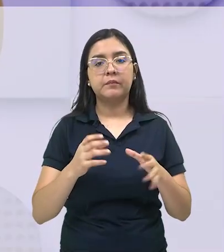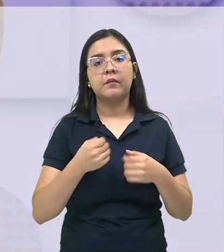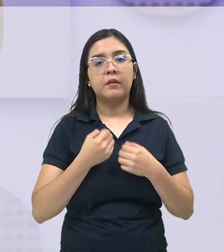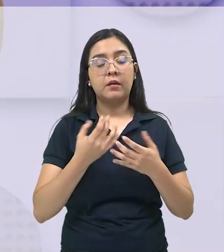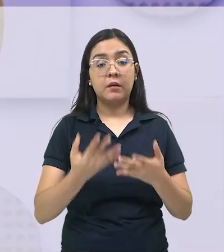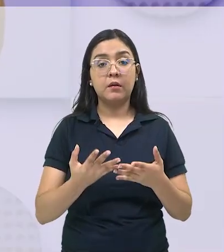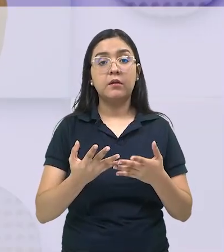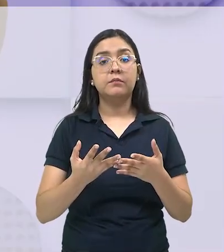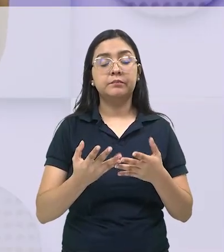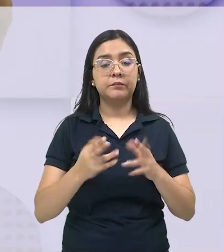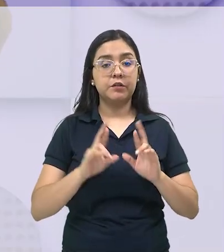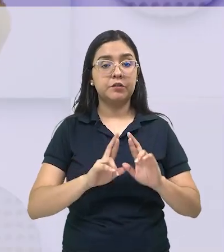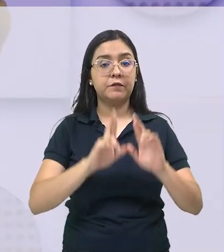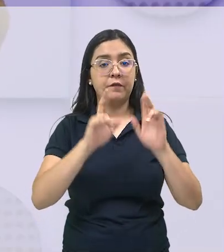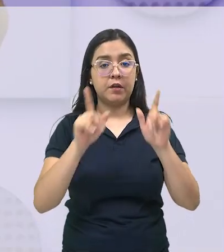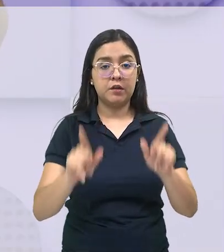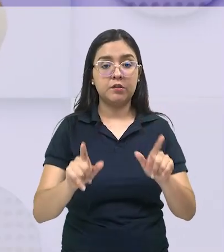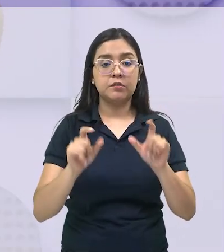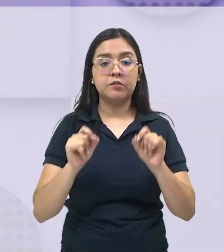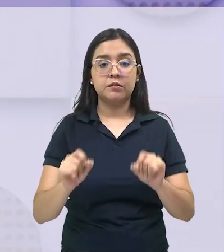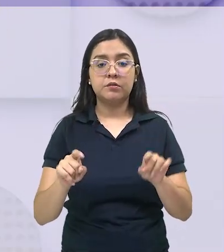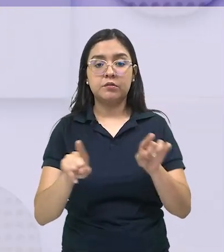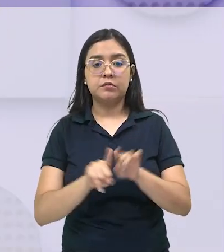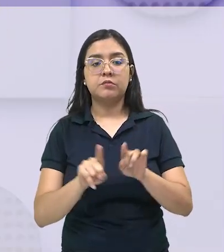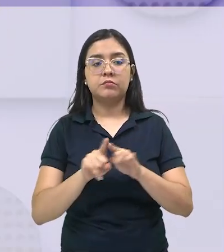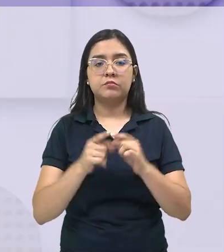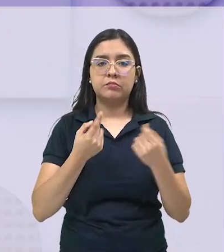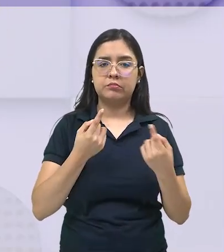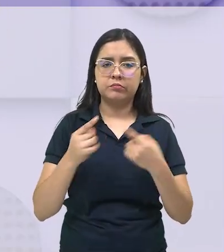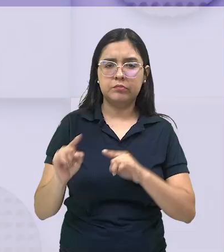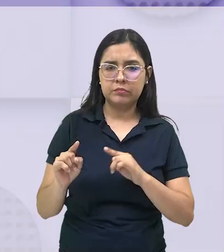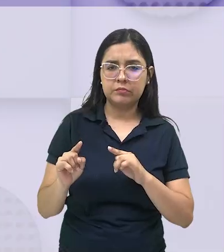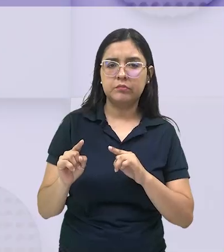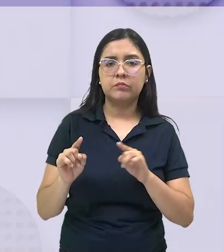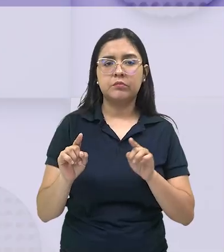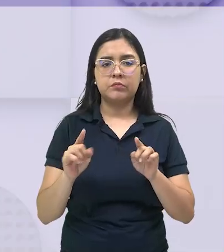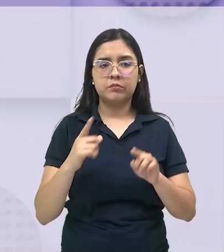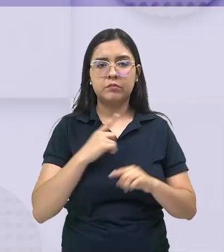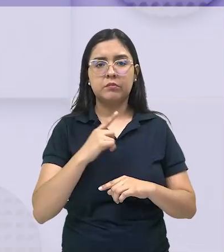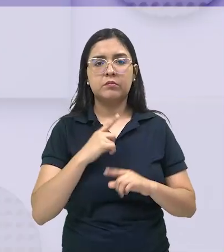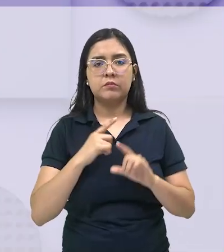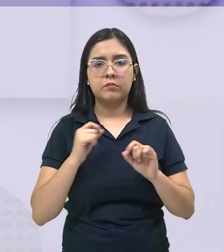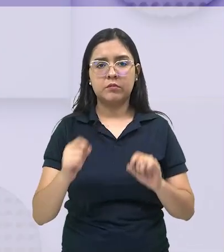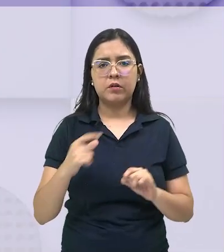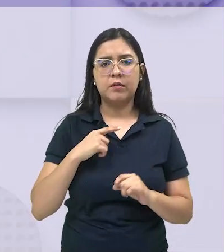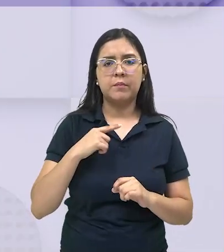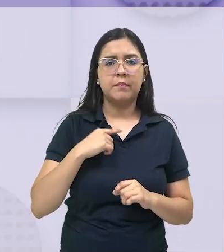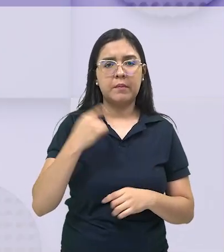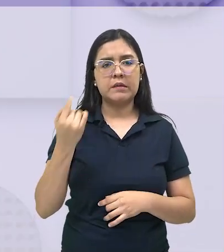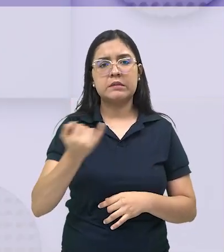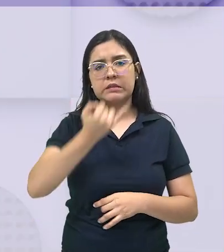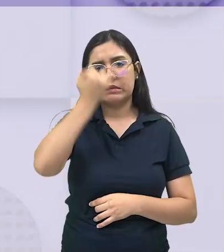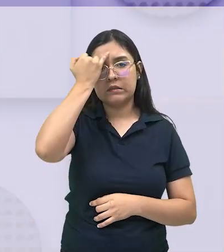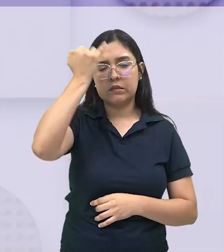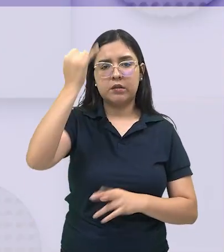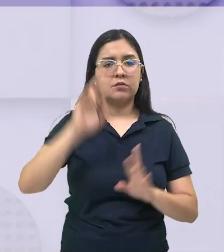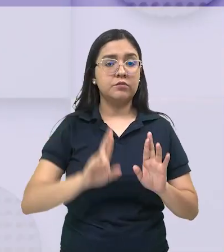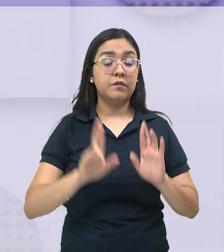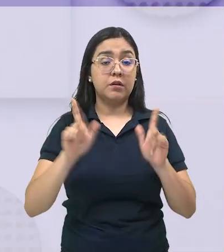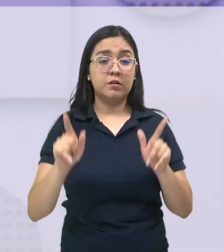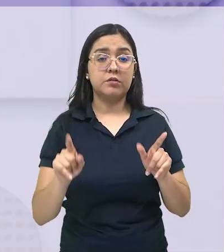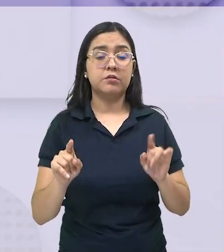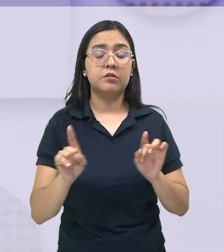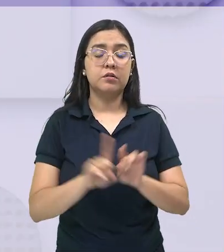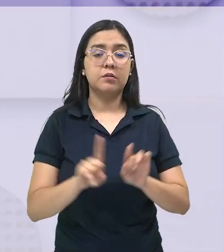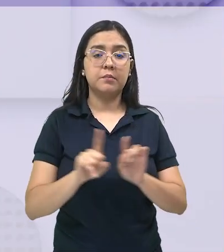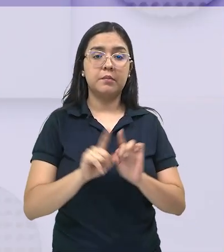expressão é diferente de agressão ao outro, que às vezes vem com ideias malucas, desculpa por falar desse jeito,